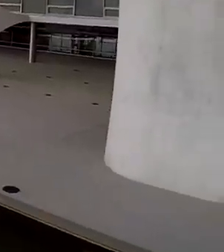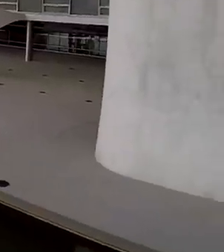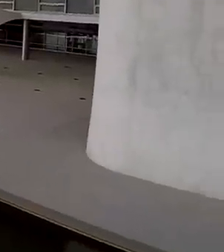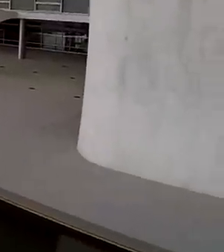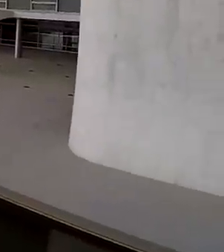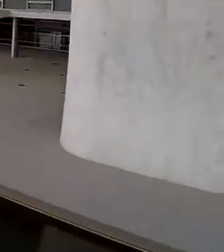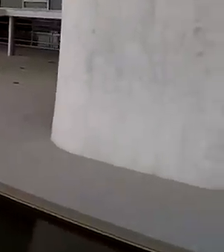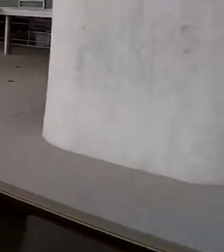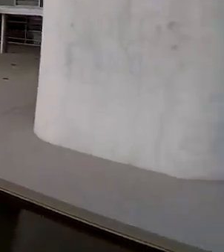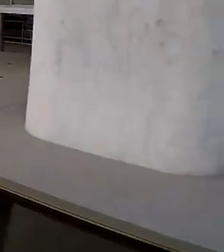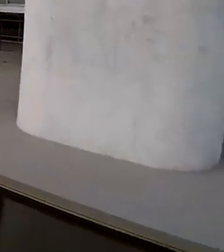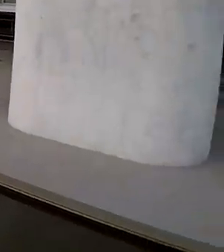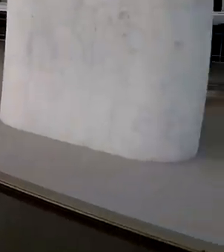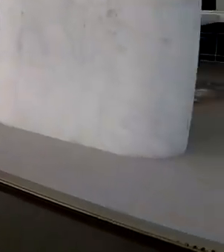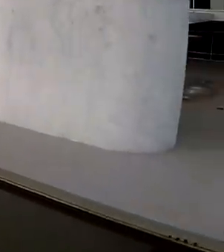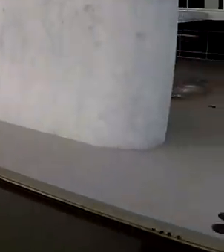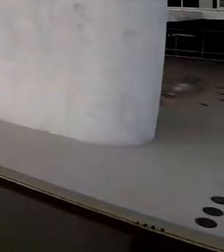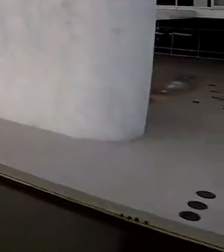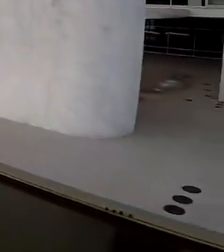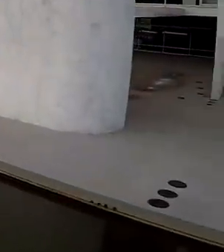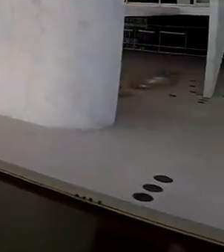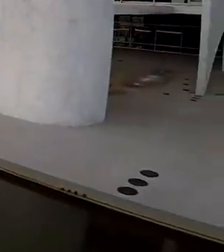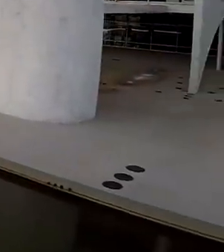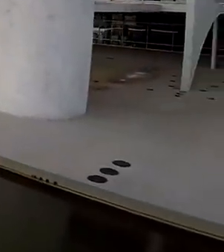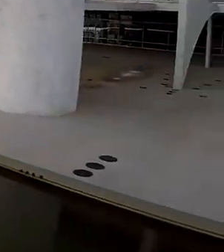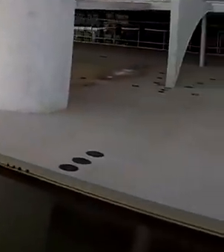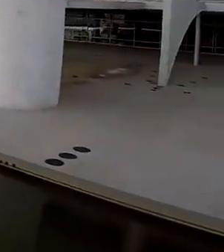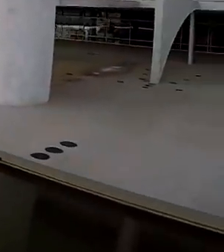Tchau, tchau.